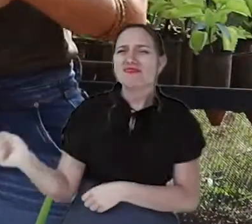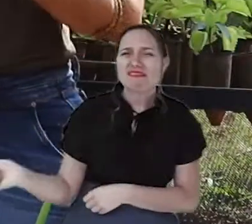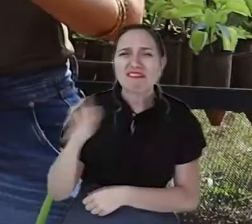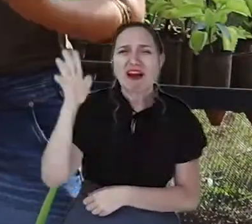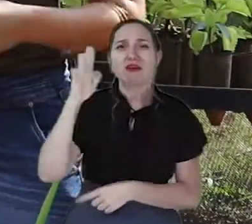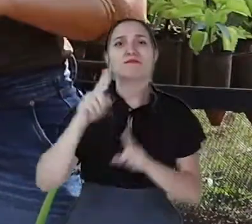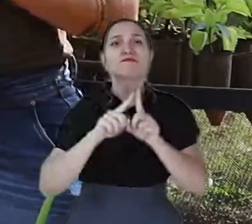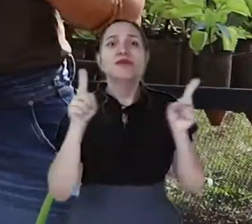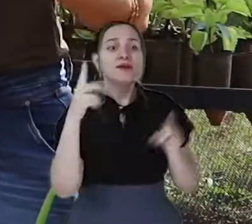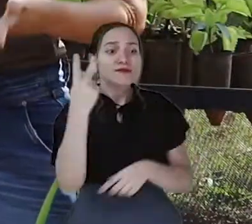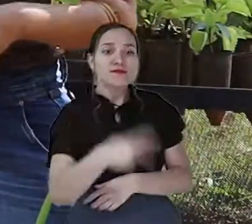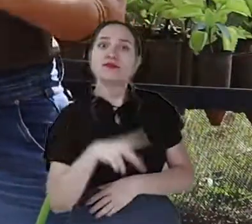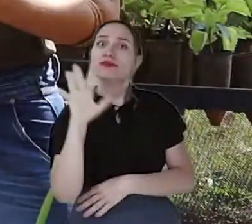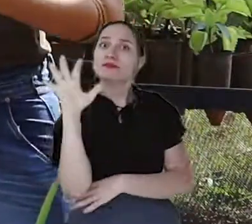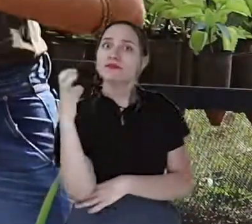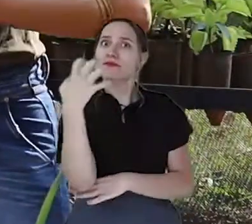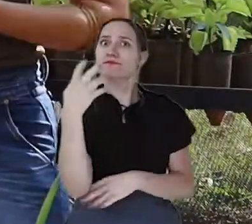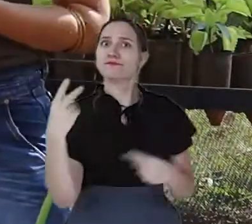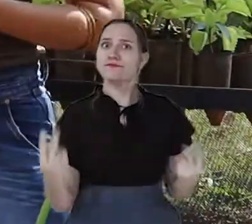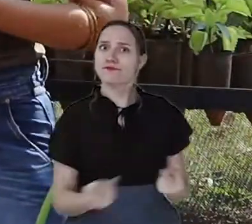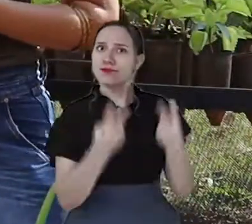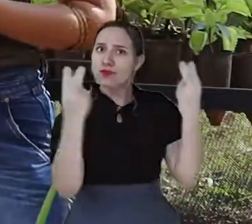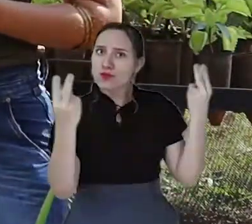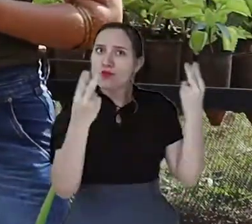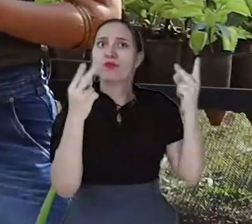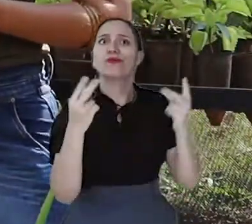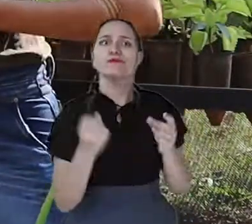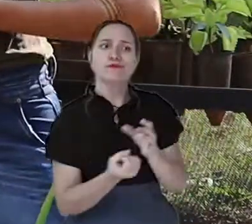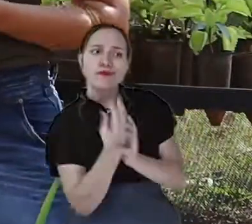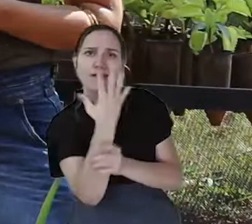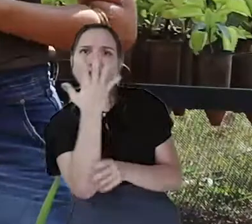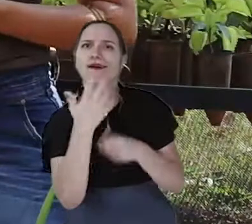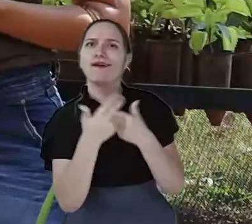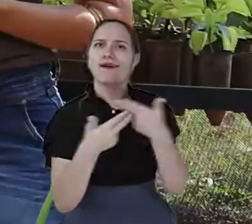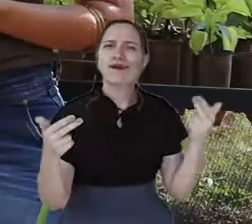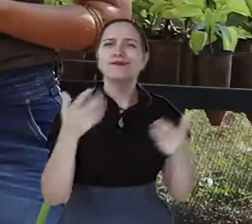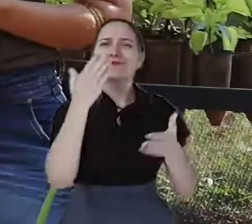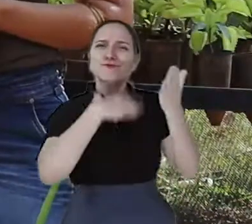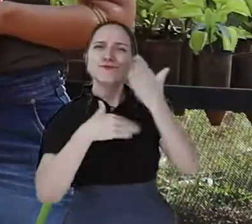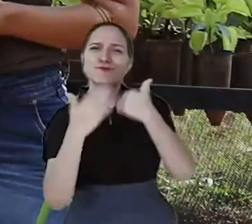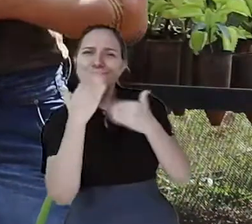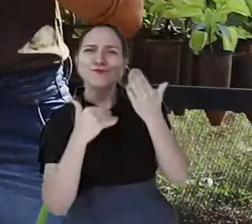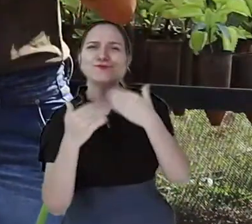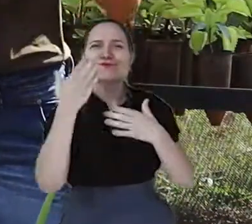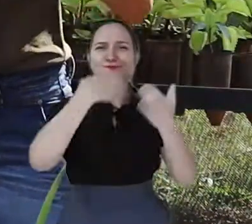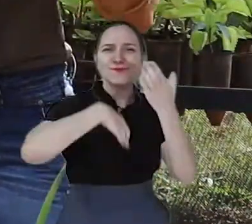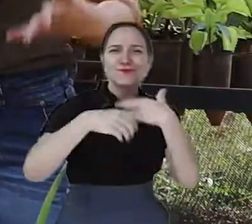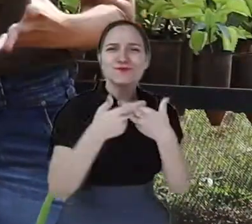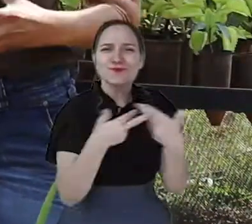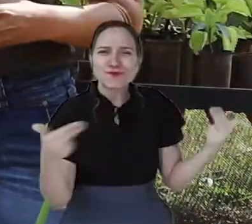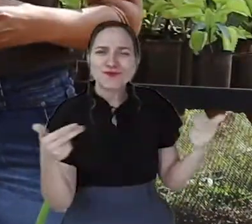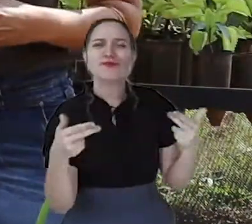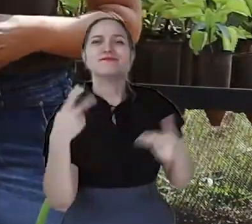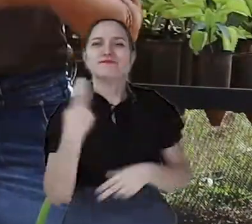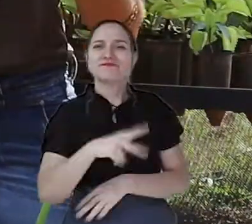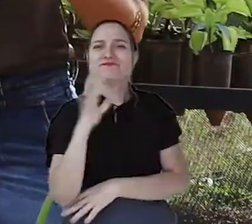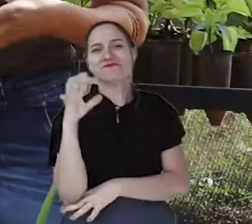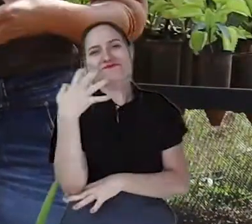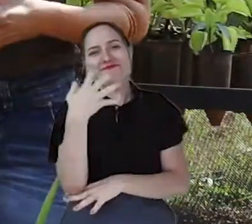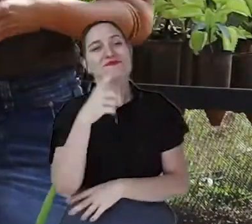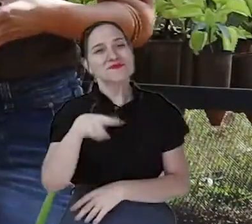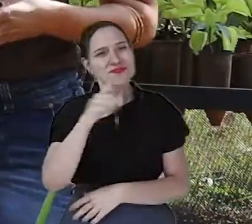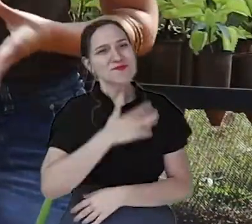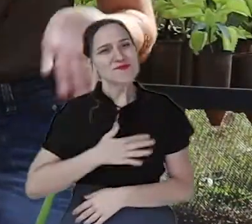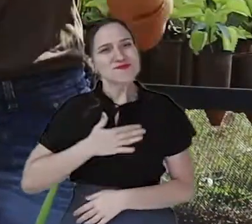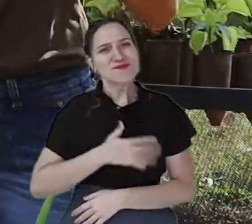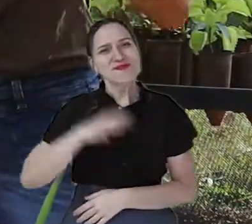valor das plantas, das frutas e dos frutos do Cerrado. E aí, gostou de conhecer mais? Que bom, porque a gente tem muito para aprender, muito